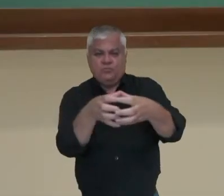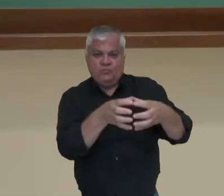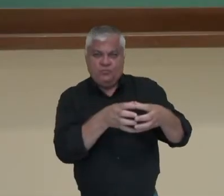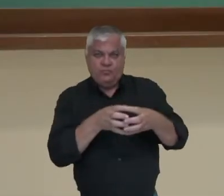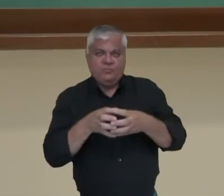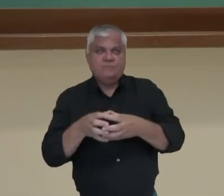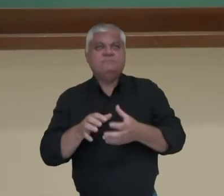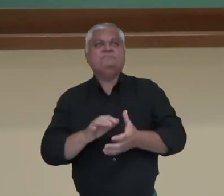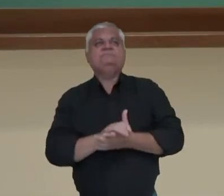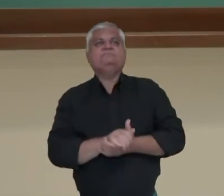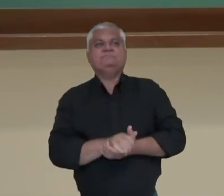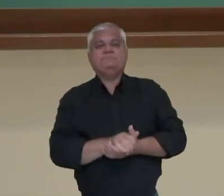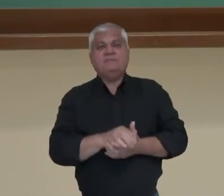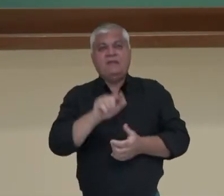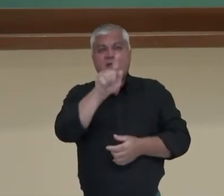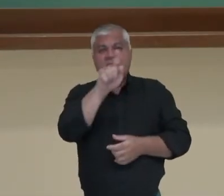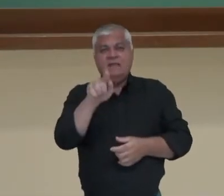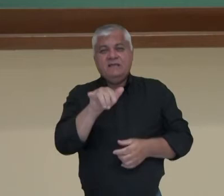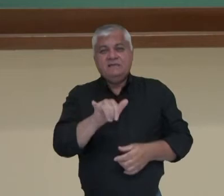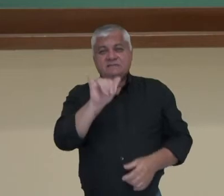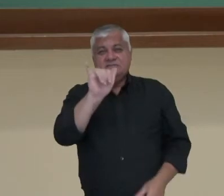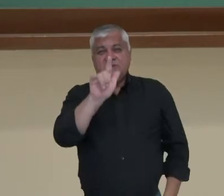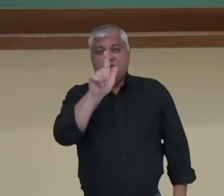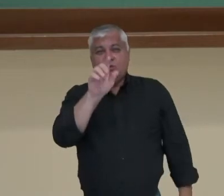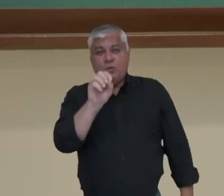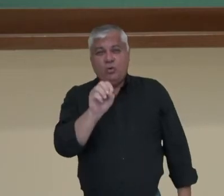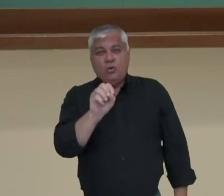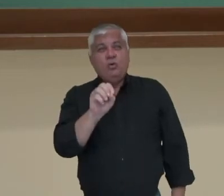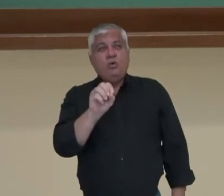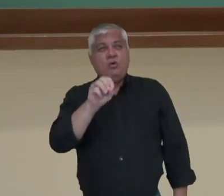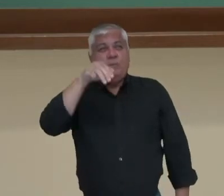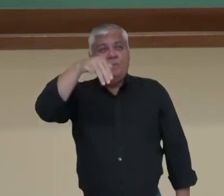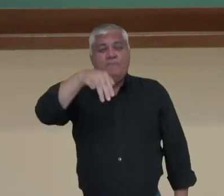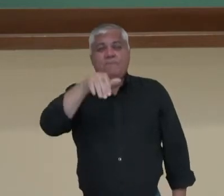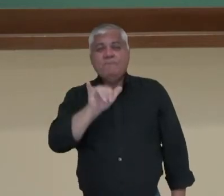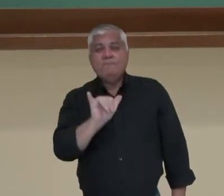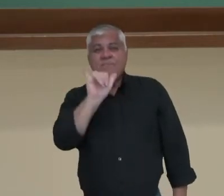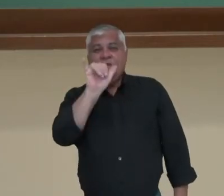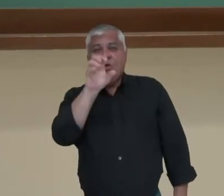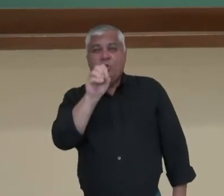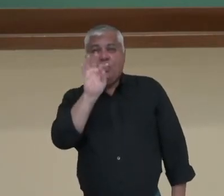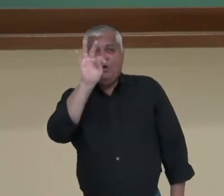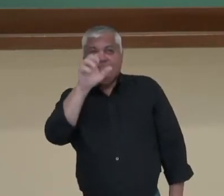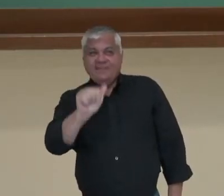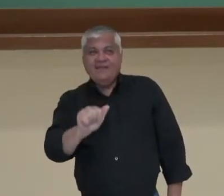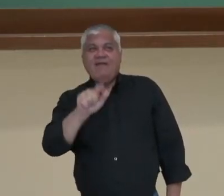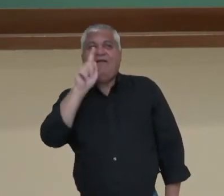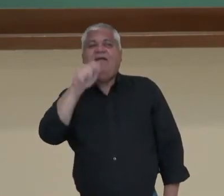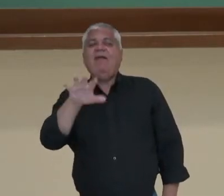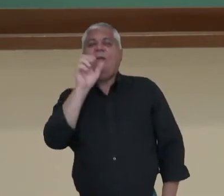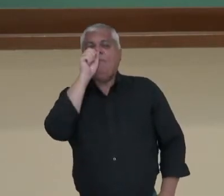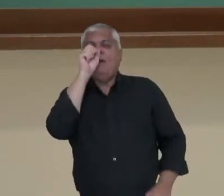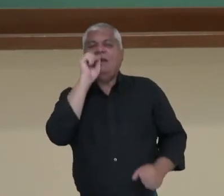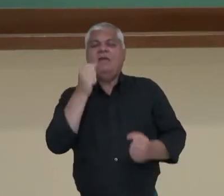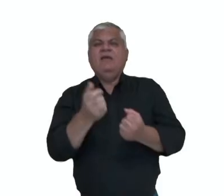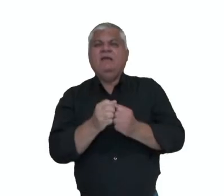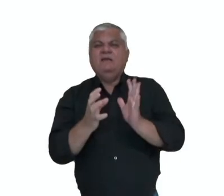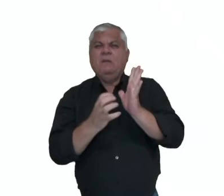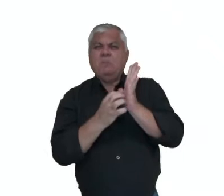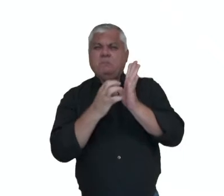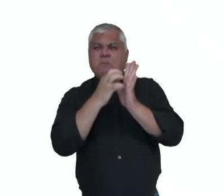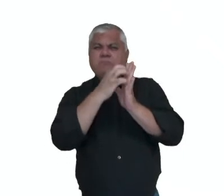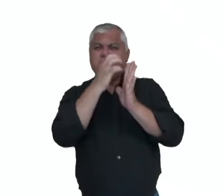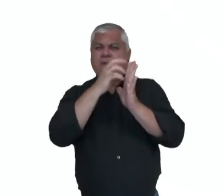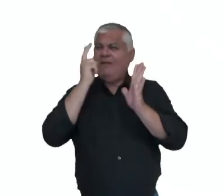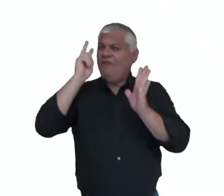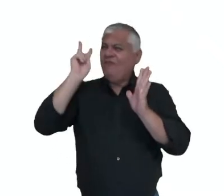ok? O zigomicota, tá? E são os zigomicetos, tá? São aqueles que formam um bolor que a gente encontra,